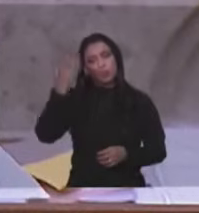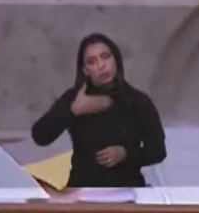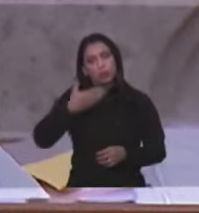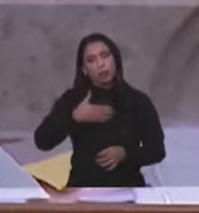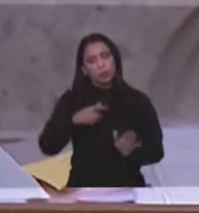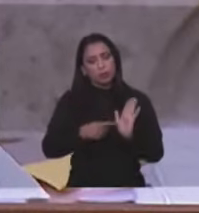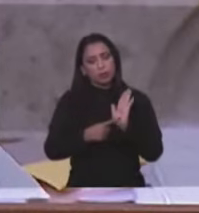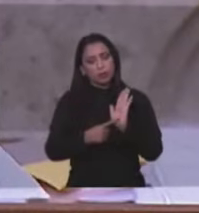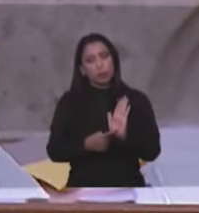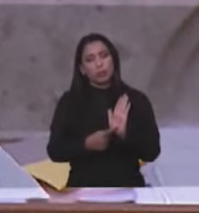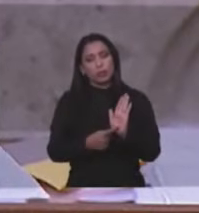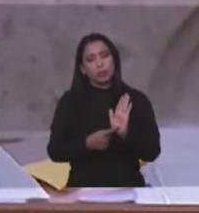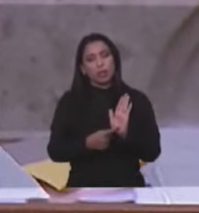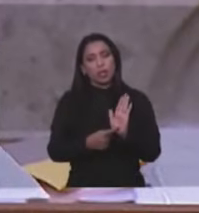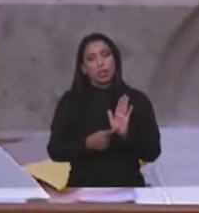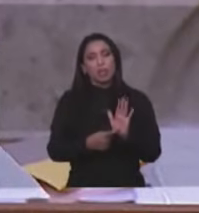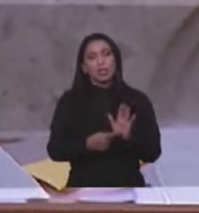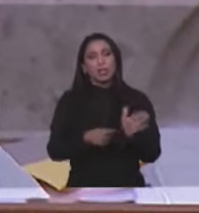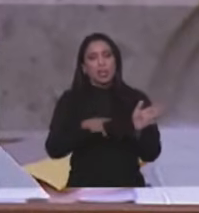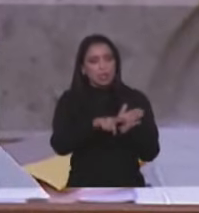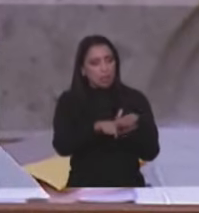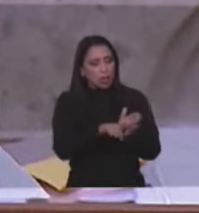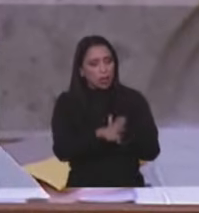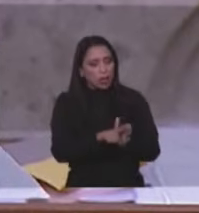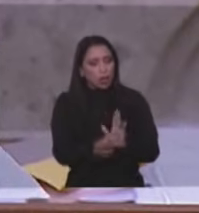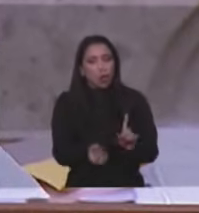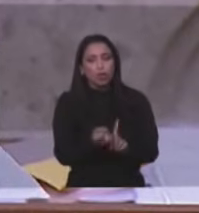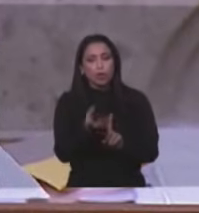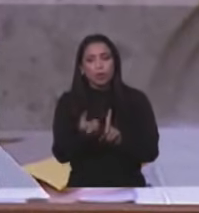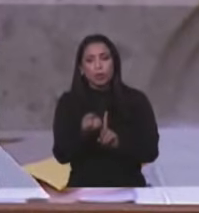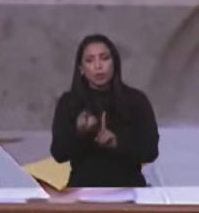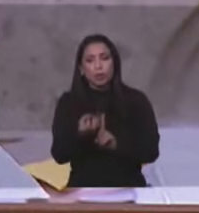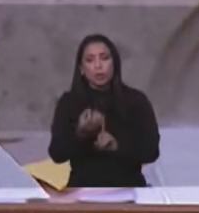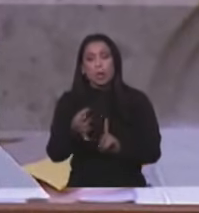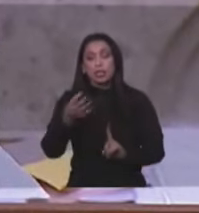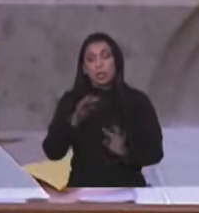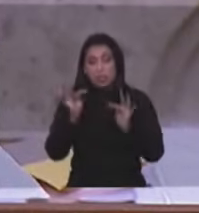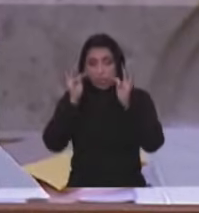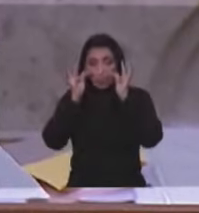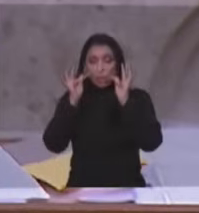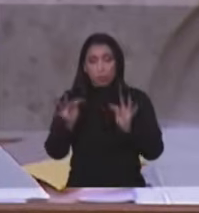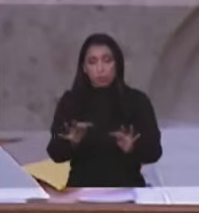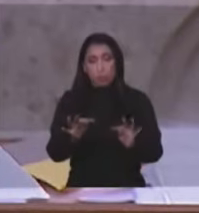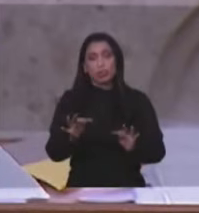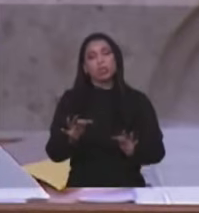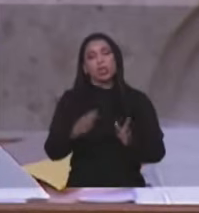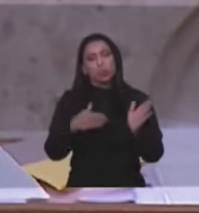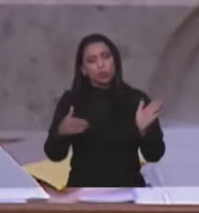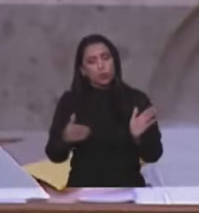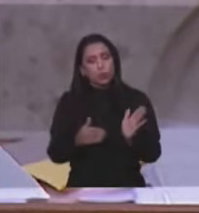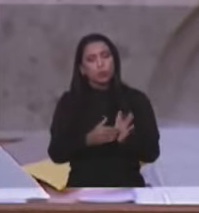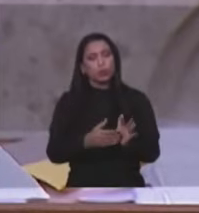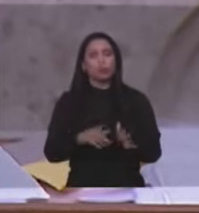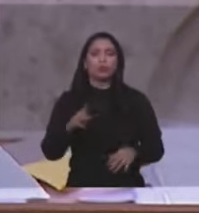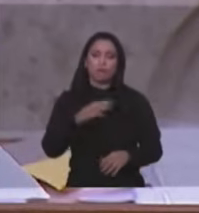a presidente do Supremo Tribunal Federal Ministra Rosa Weber votou nesta sexta-feira a favor da discriminalização do aborto até a 12ª semana